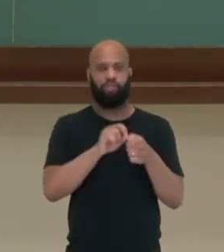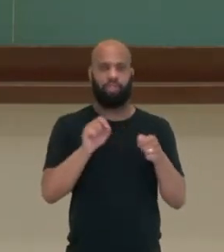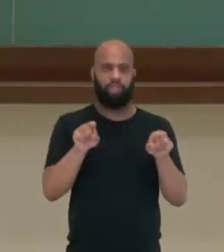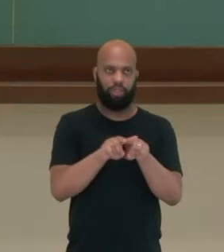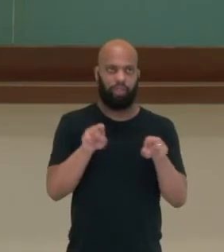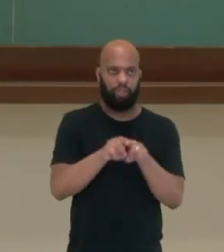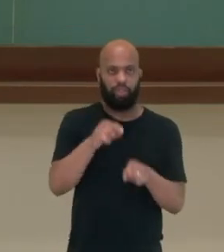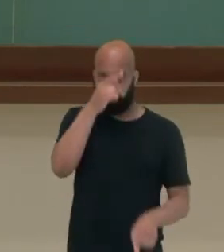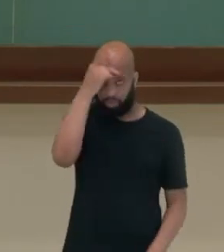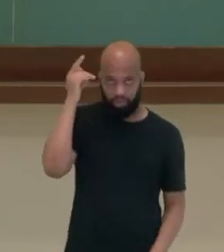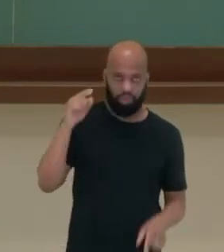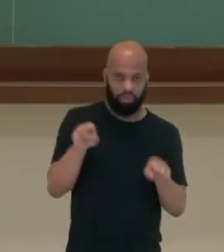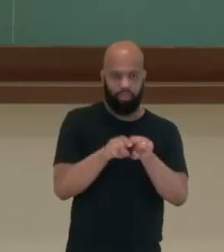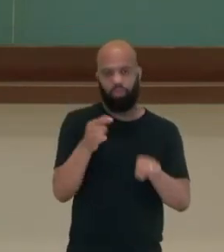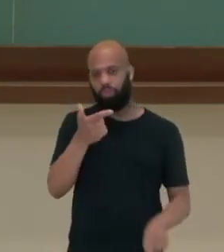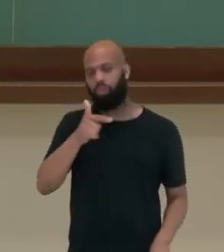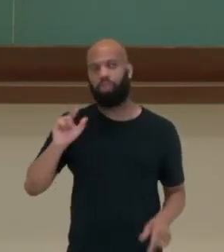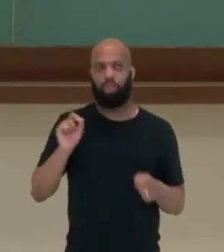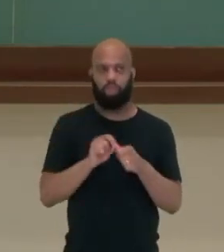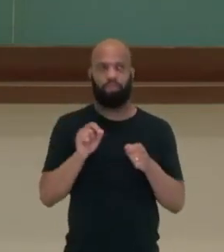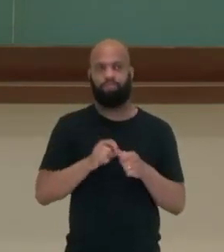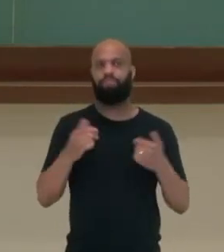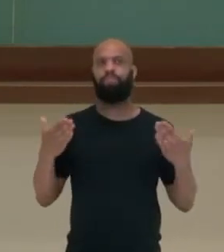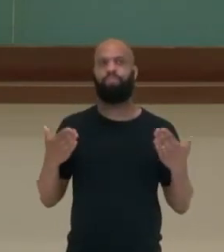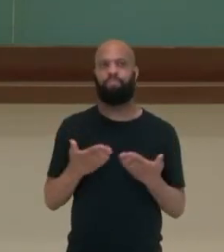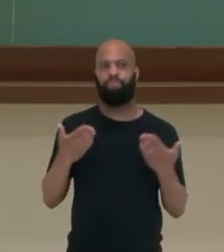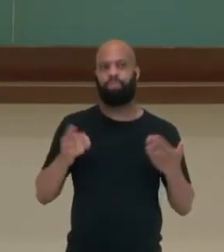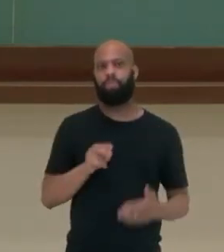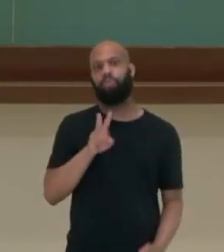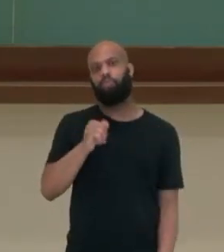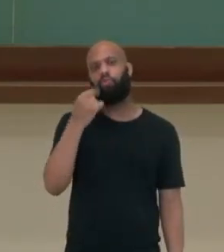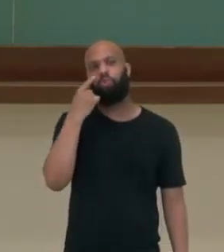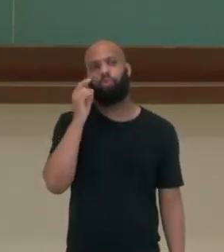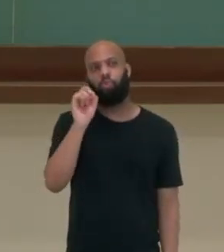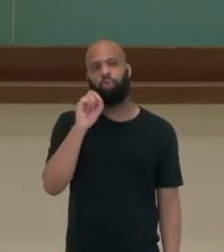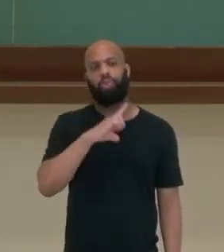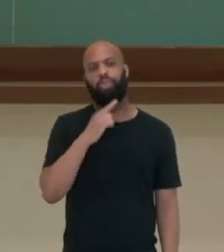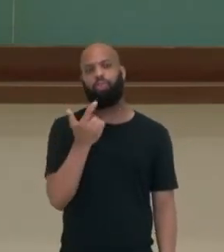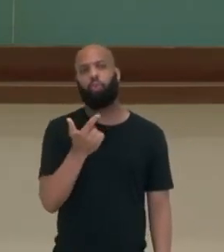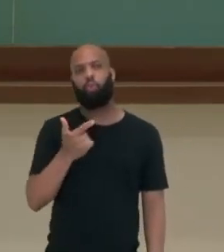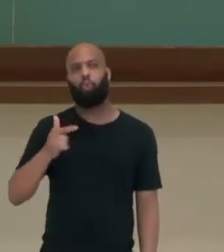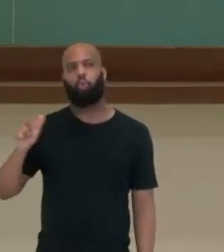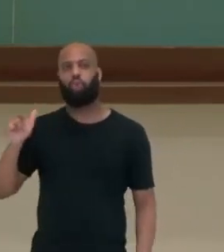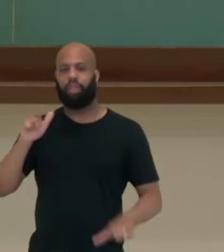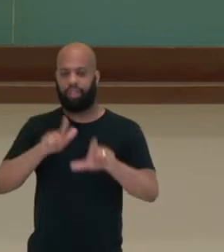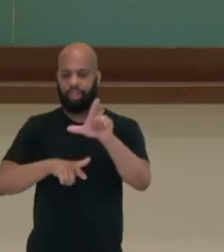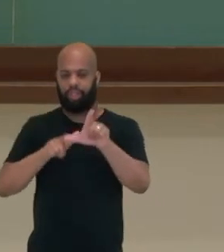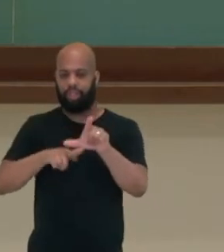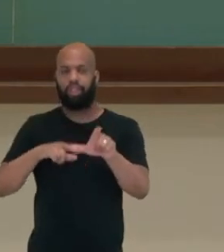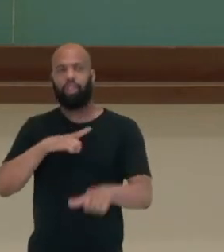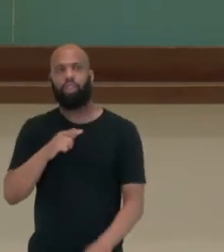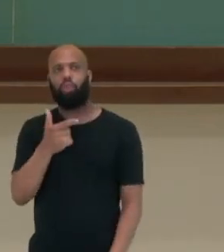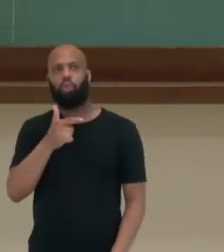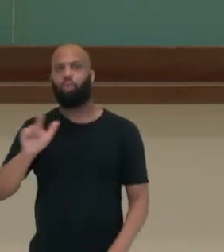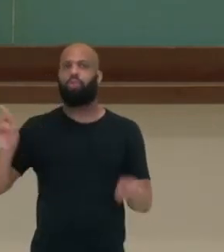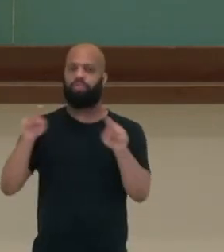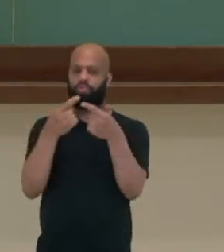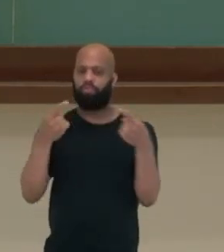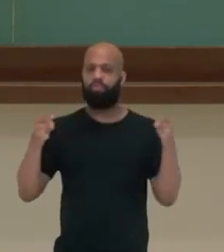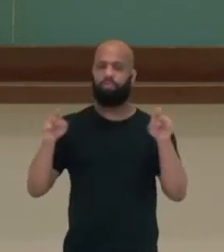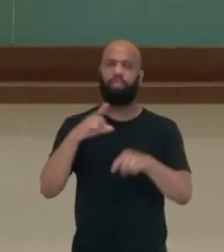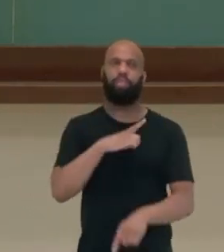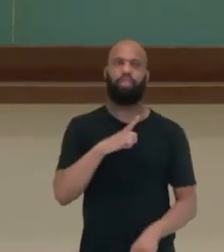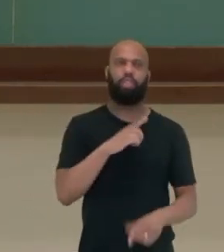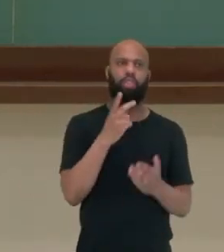demais também fazem. Agora, vamos ver uma outra letra de uma outra música